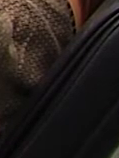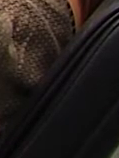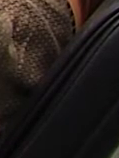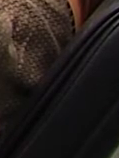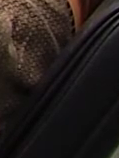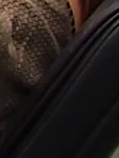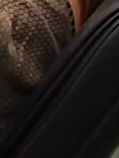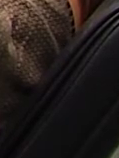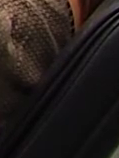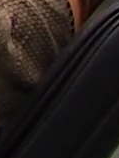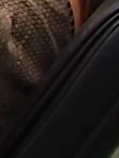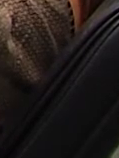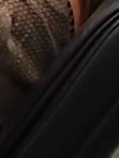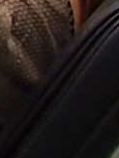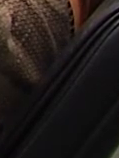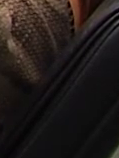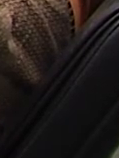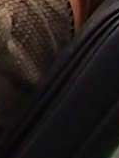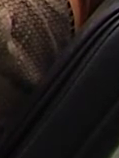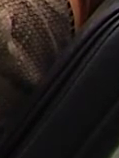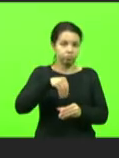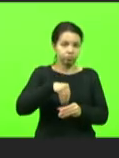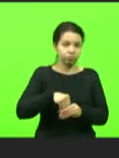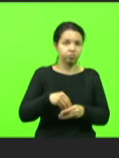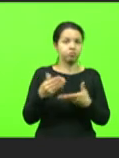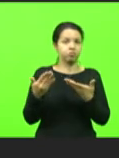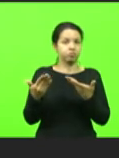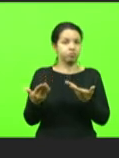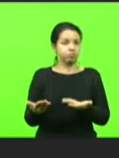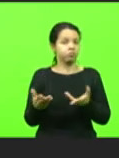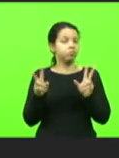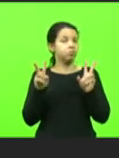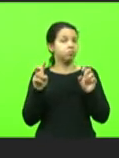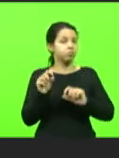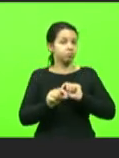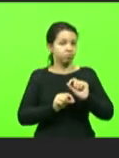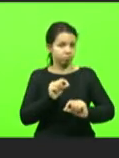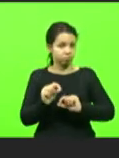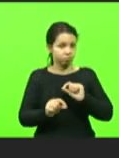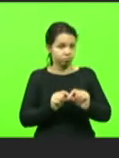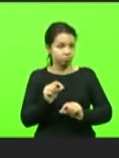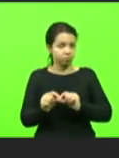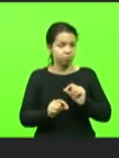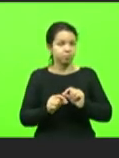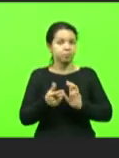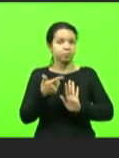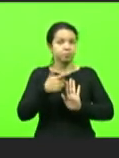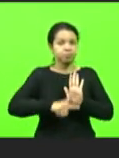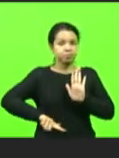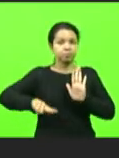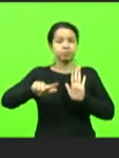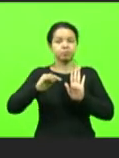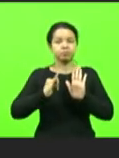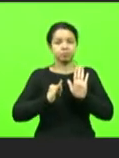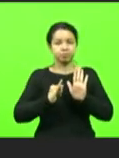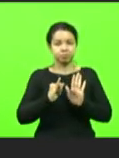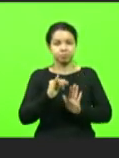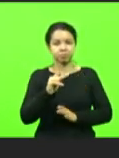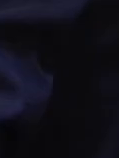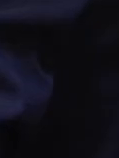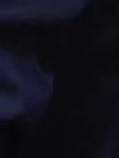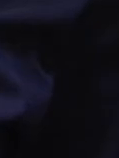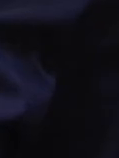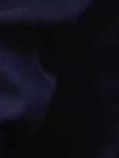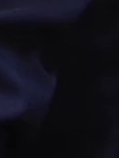destacada durante a reunião a semana inclusiva que ocorre entre 21 e 23 de e tem o objetivo de discutir a inserção de deficientes no mercado